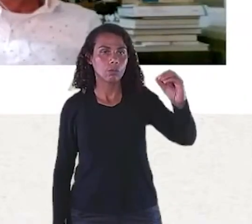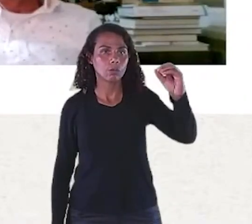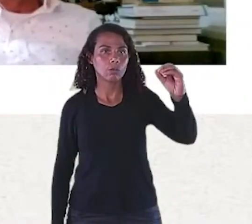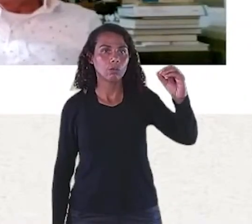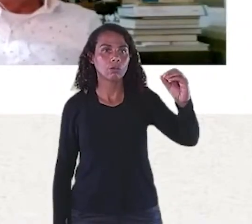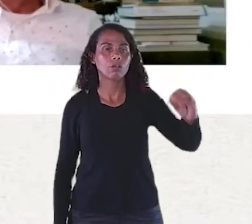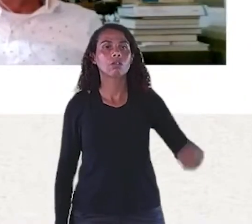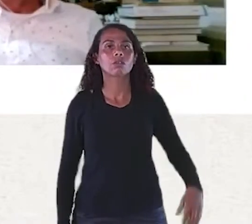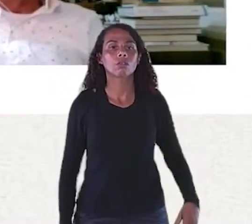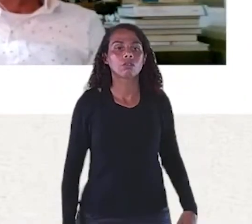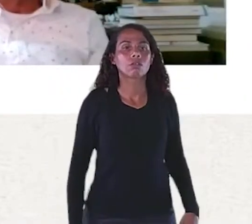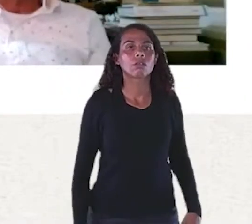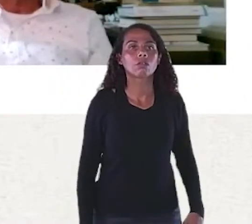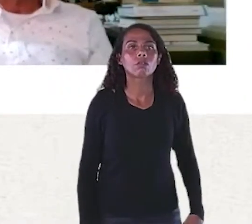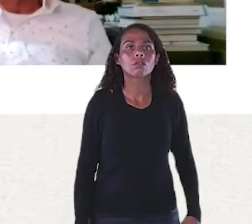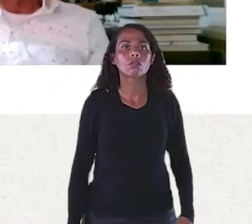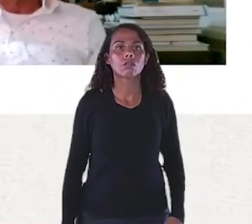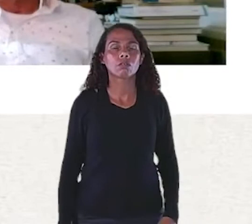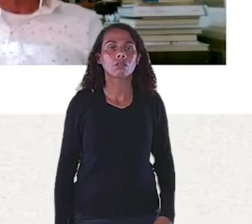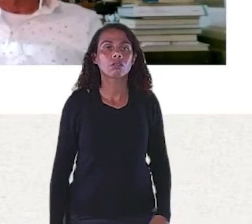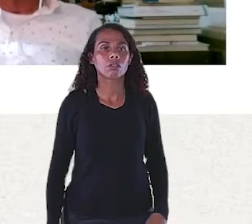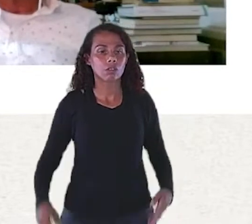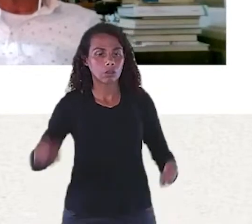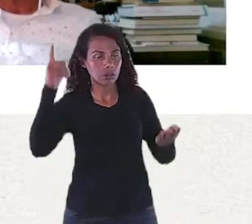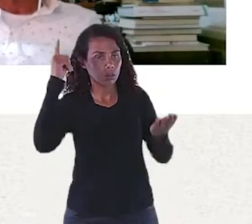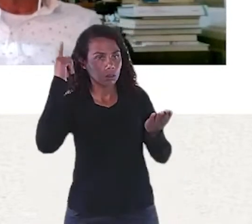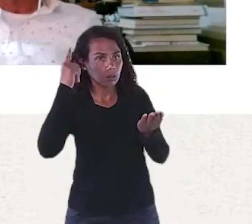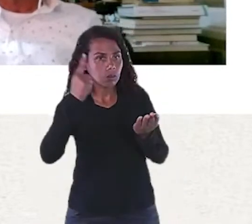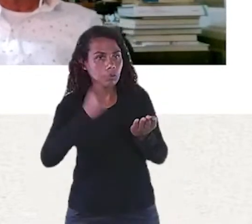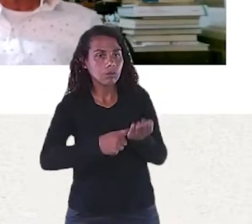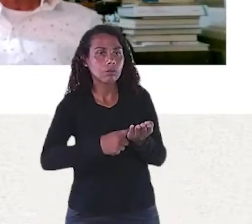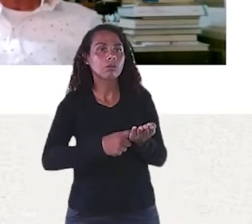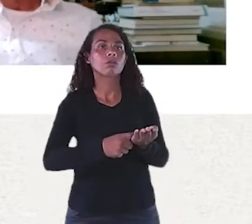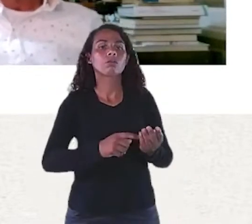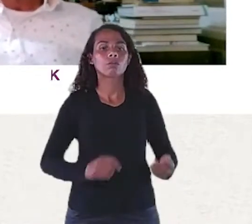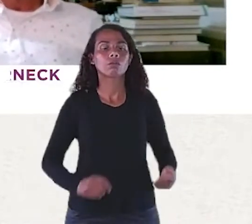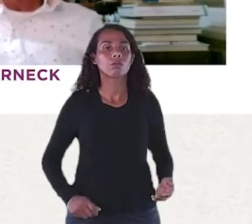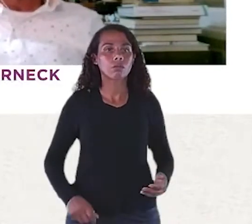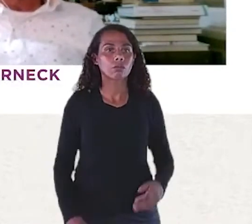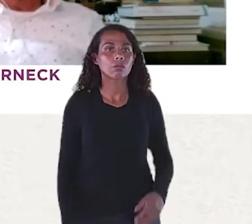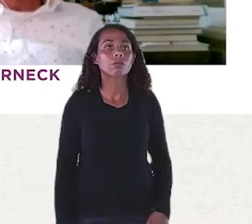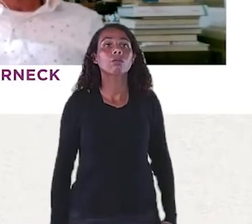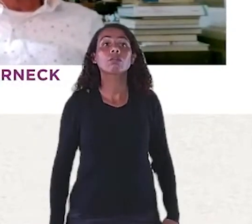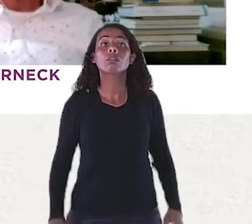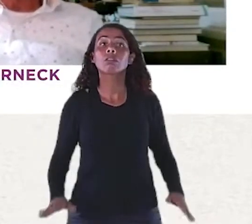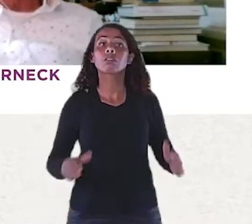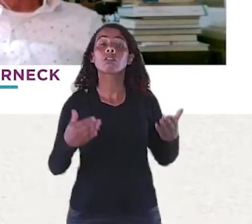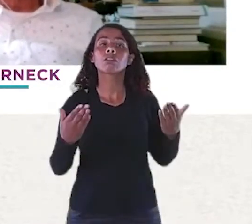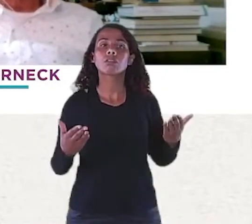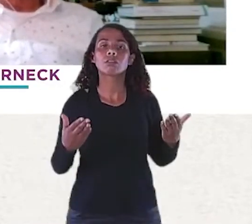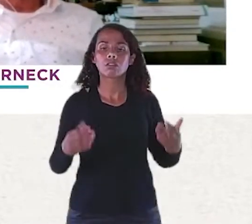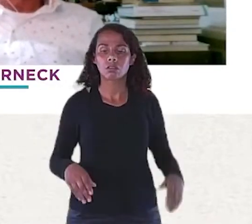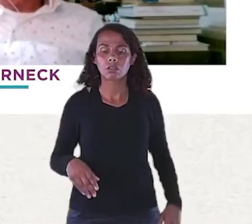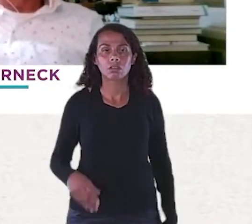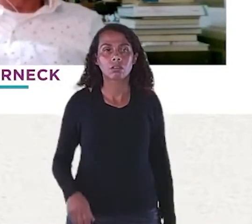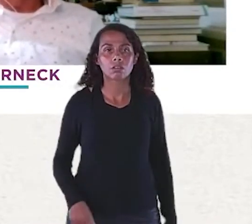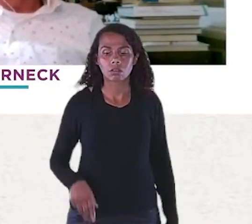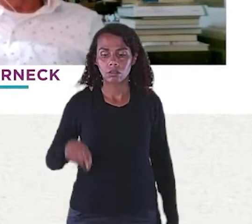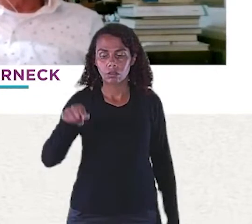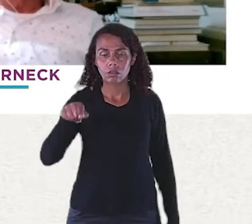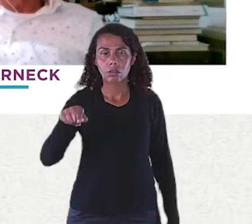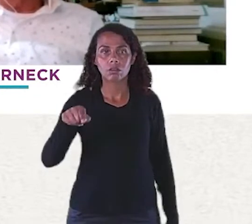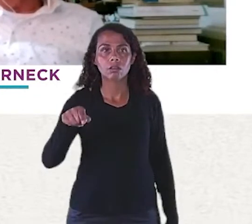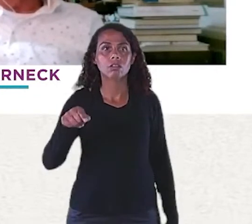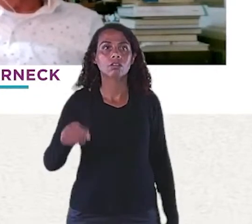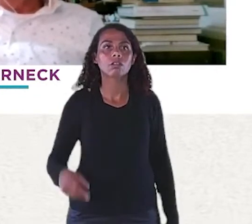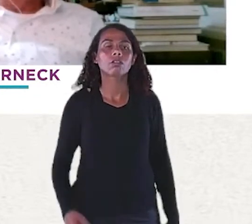tão reacionário quanto é hoje, era um pouco menos, né? Enfim, e o Drummond me respondeu